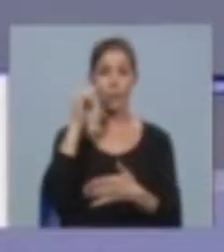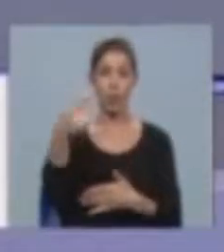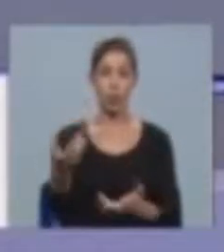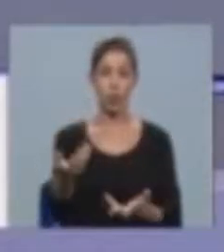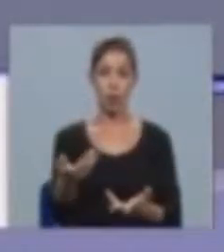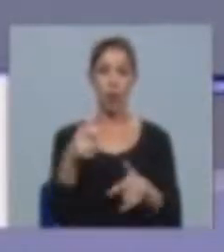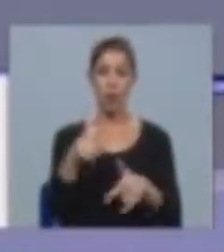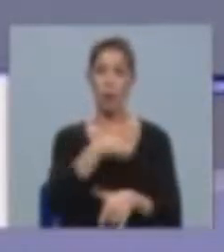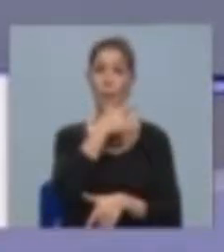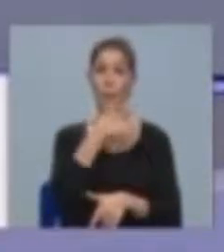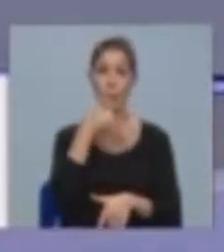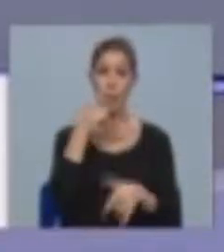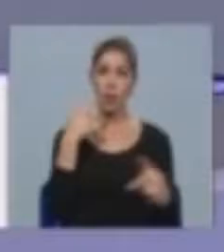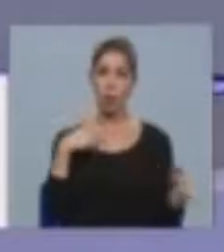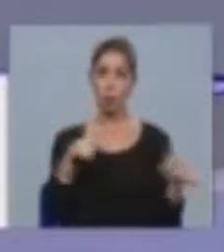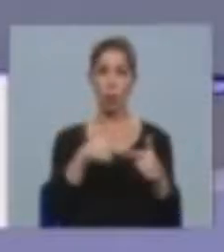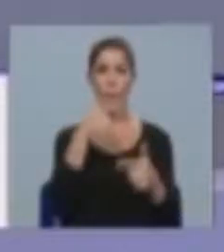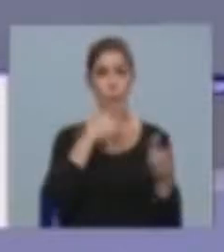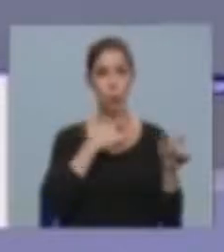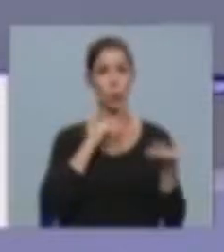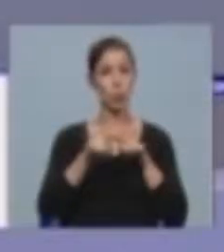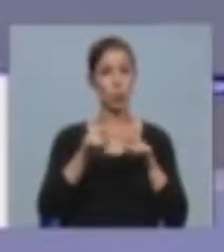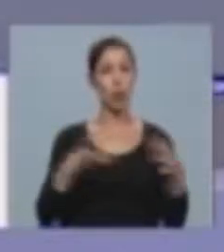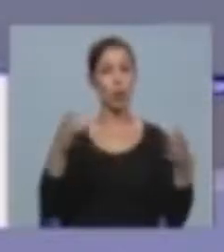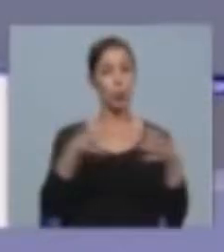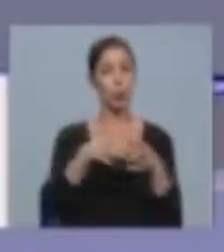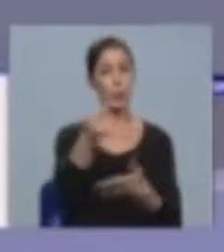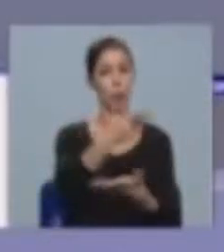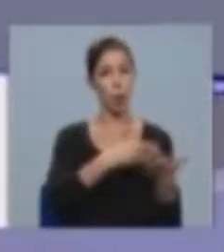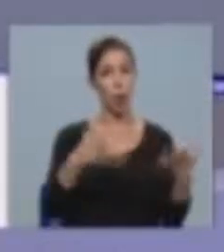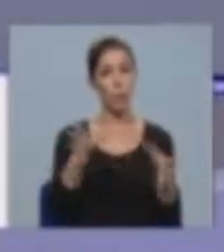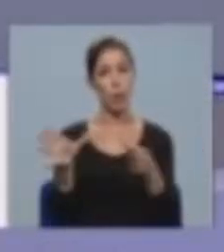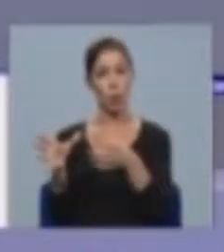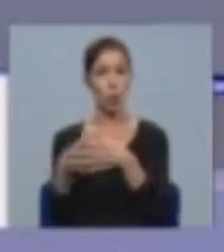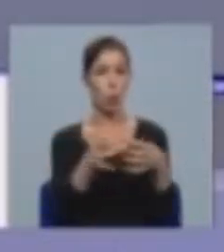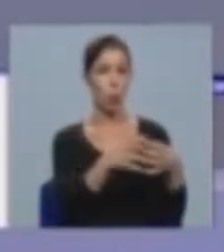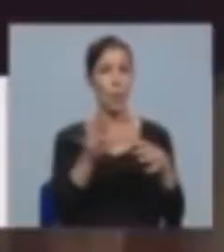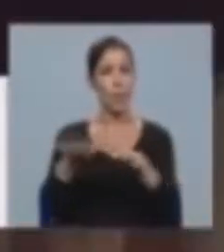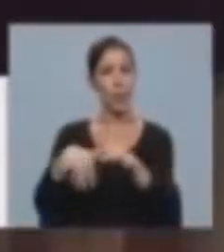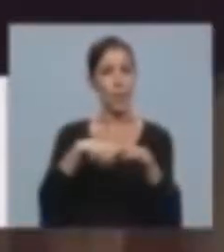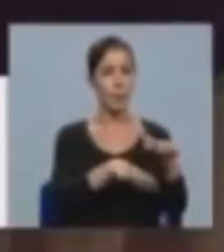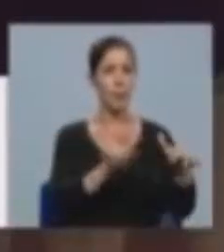Um compromisso numa reunião de deputados das Comissões de Economia dos dois Parlamentos.